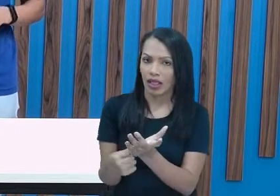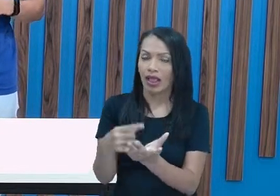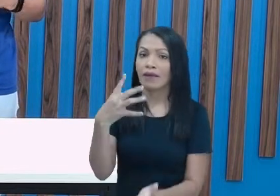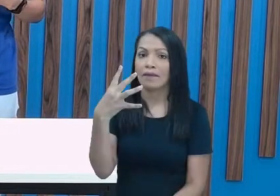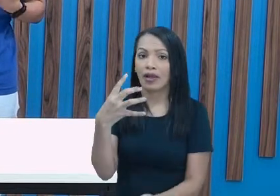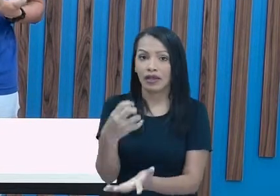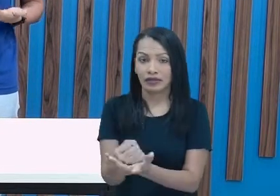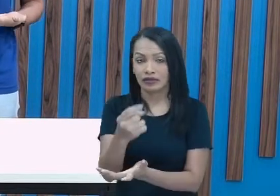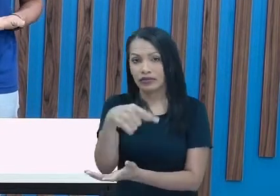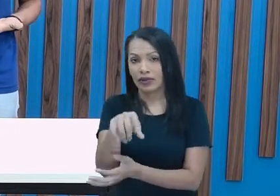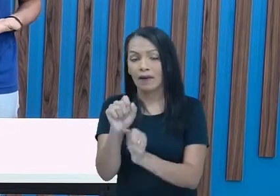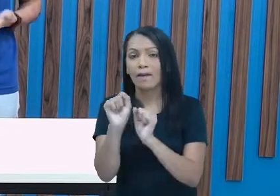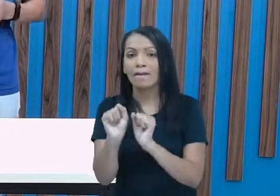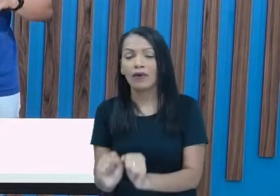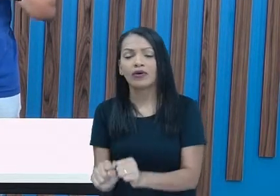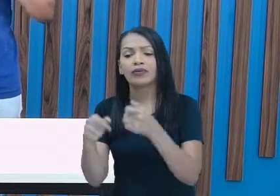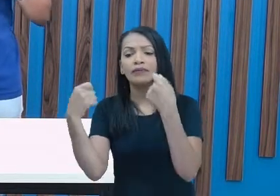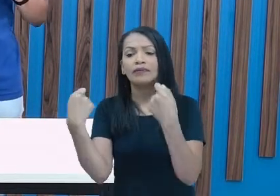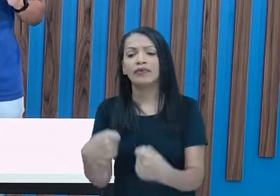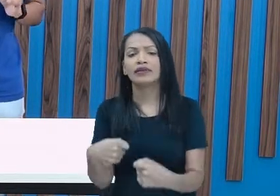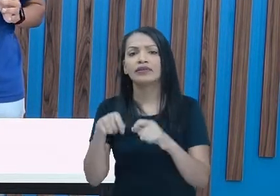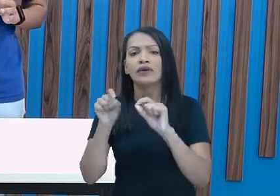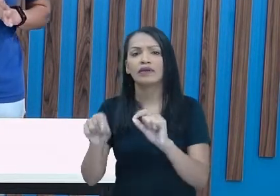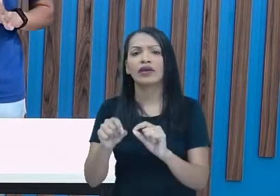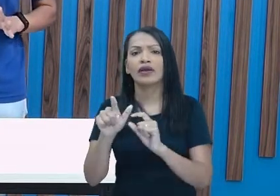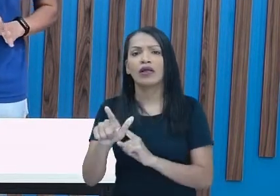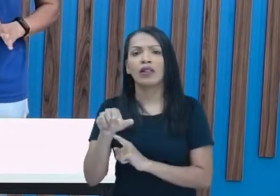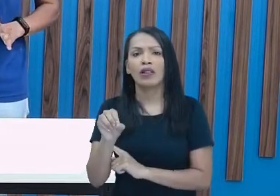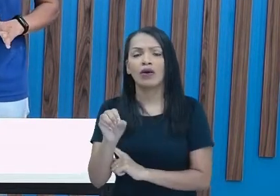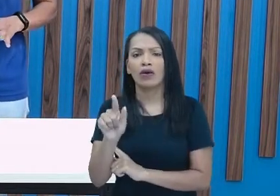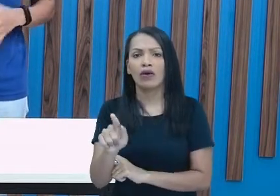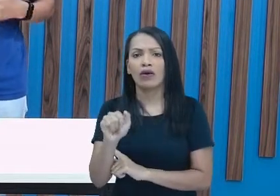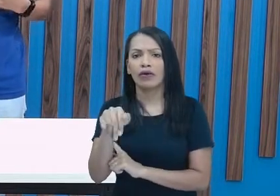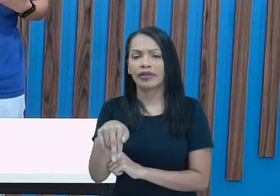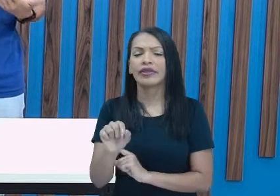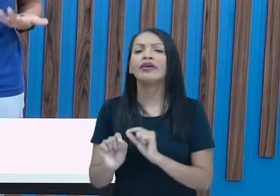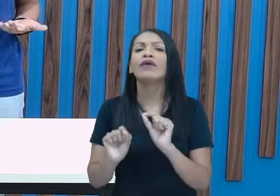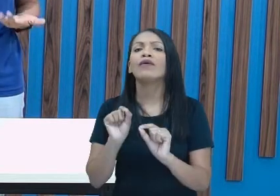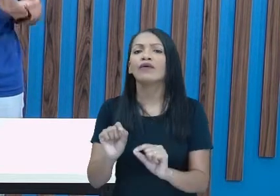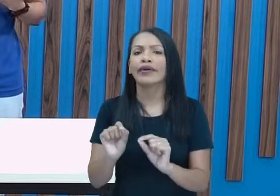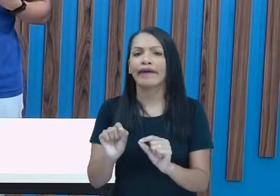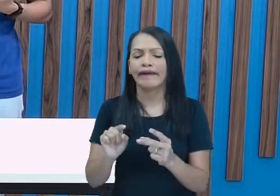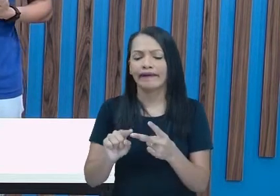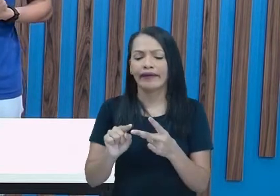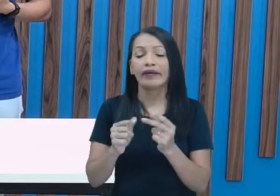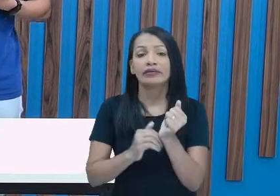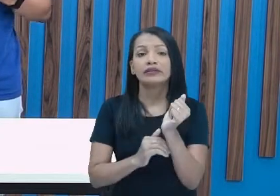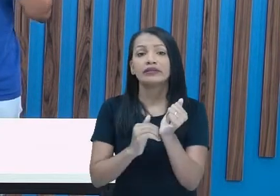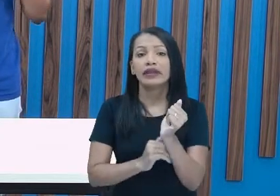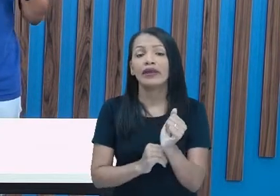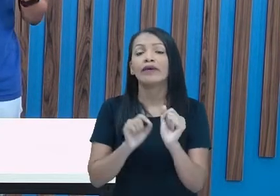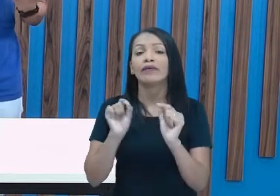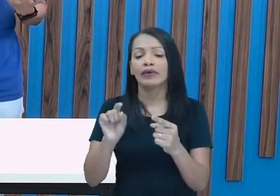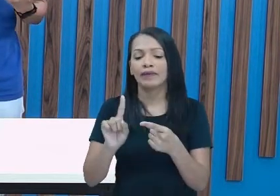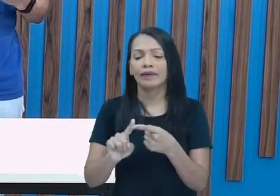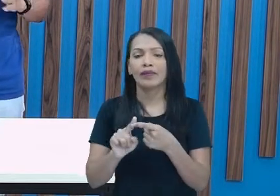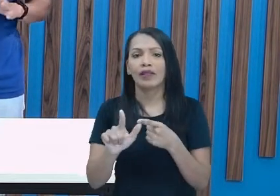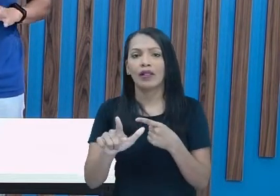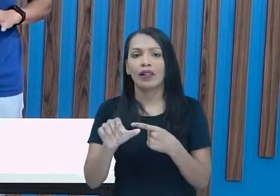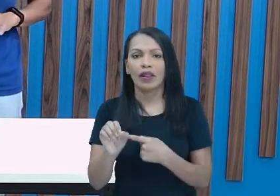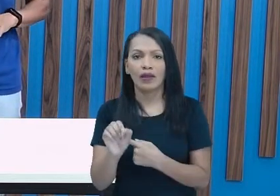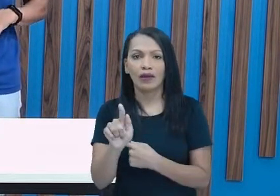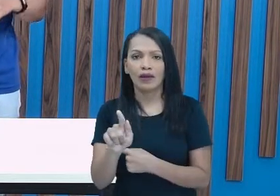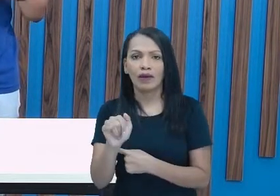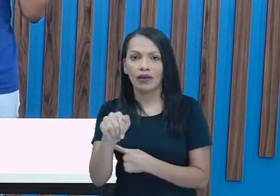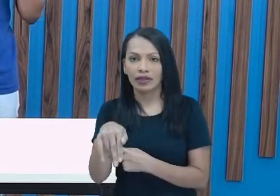certo? Aí você vai precisar de um login e de uma senha. E o que é o login e o que é a senha? Bem, o login, para